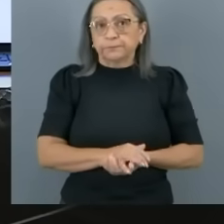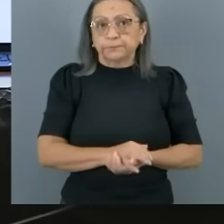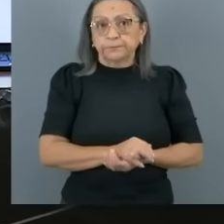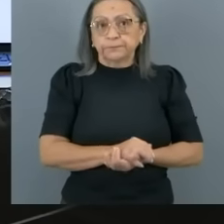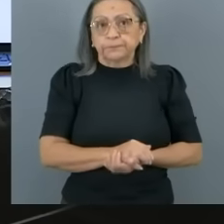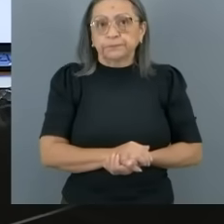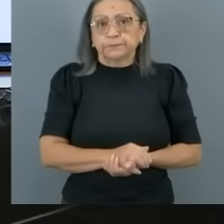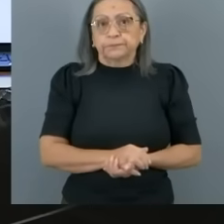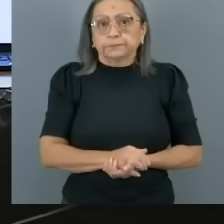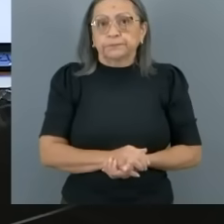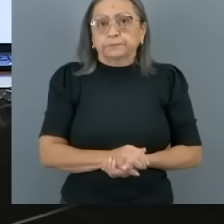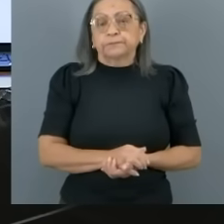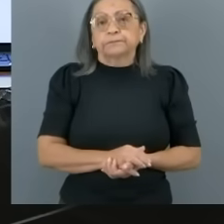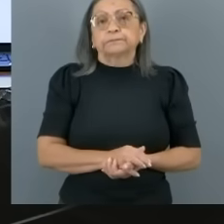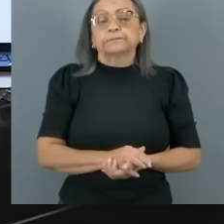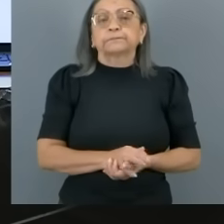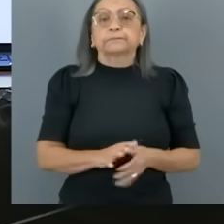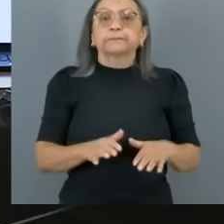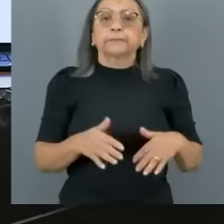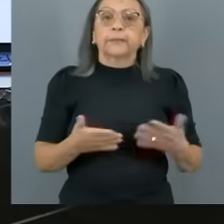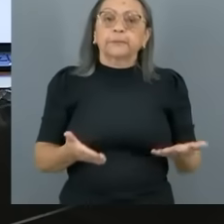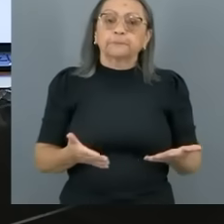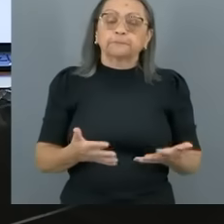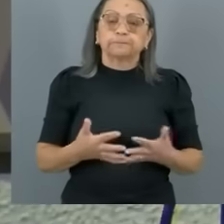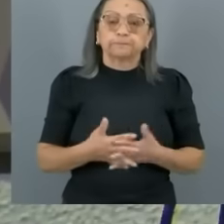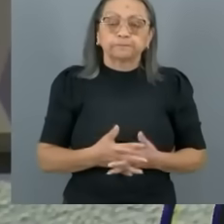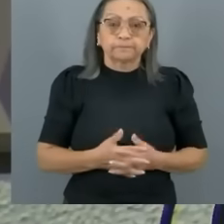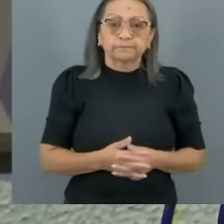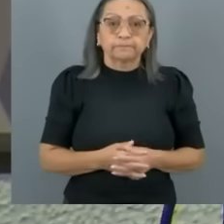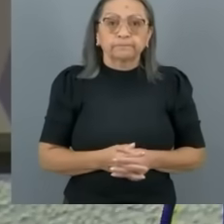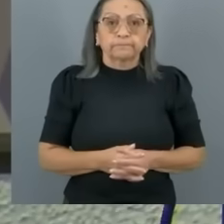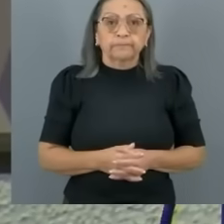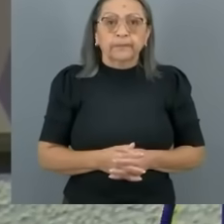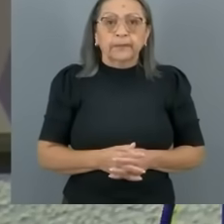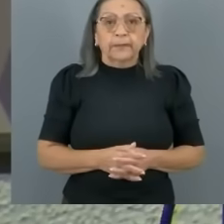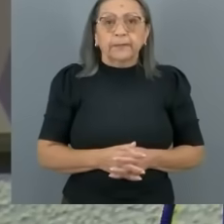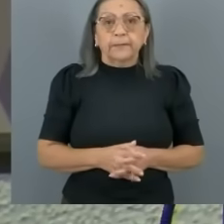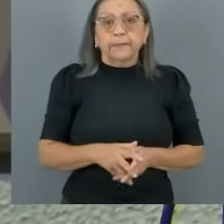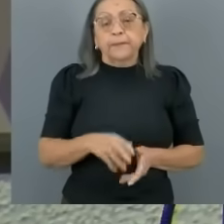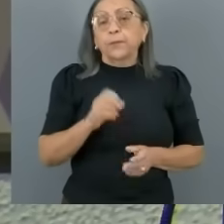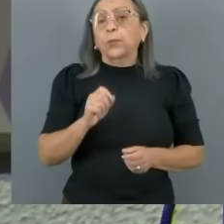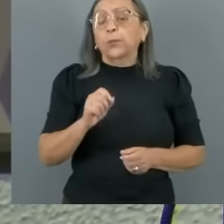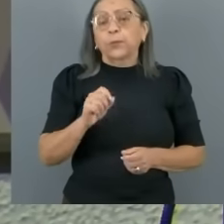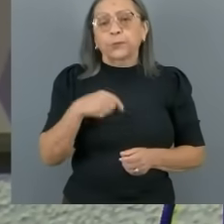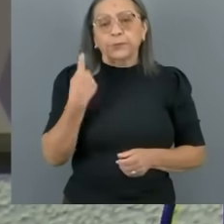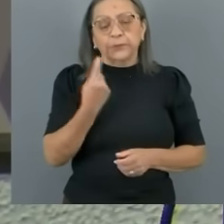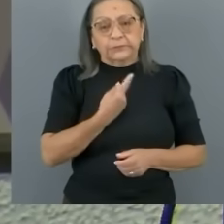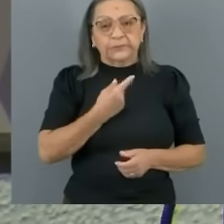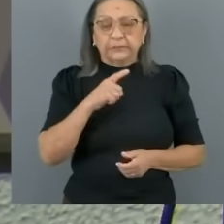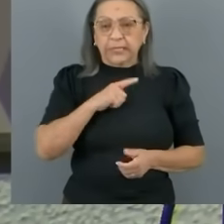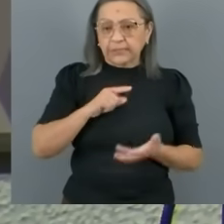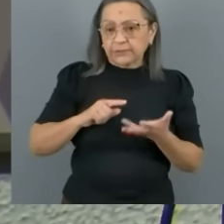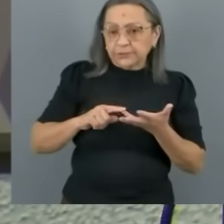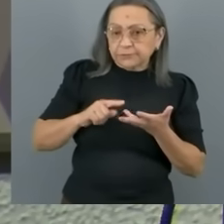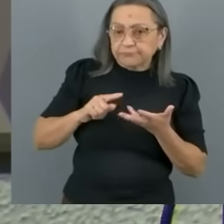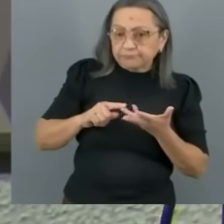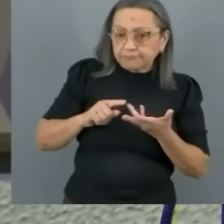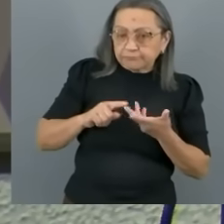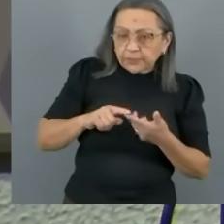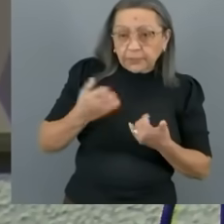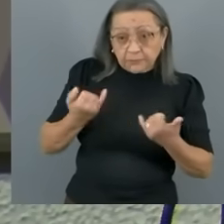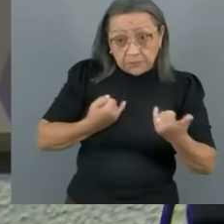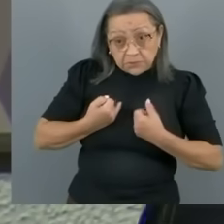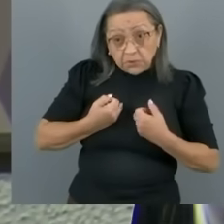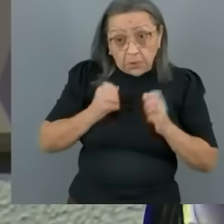Claro. Bom, senador, boa tarde. O que a gente tem de informação, e eu posso